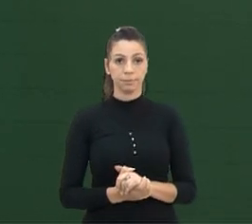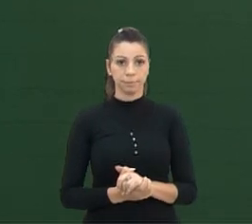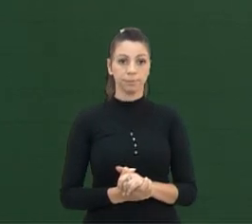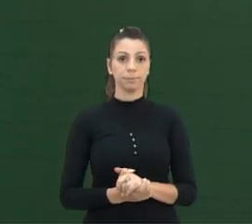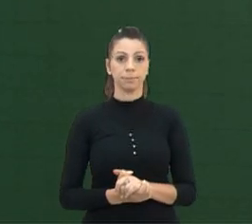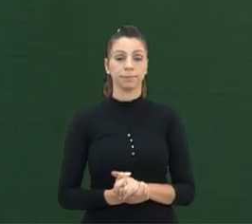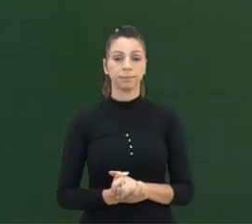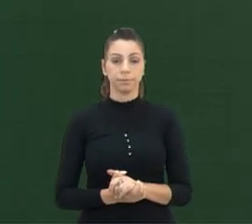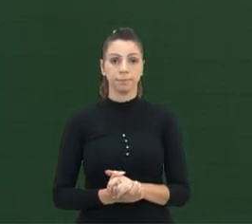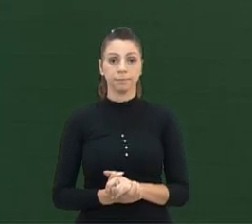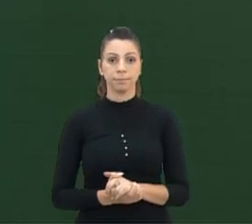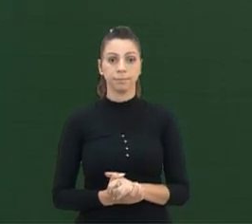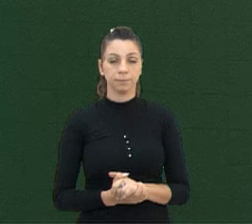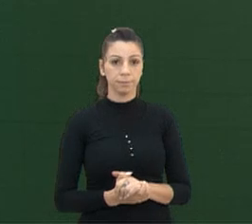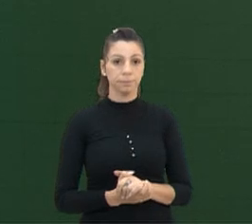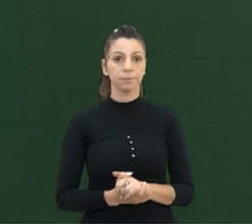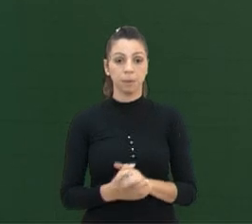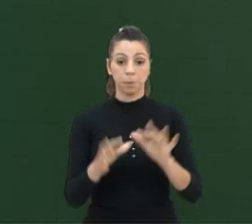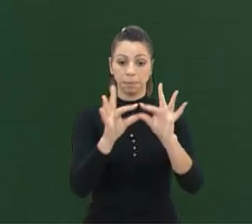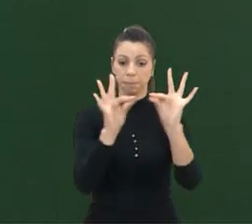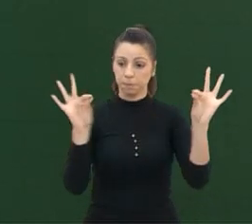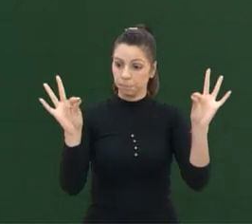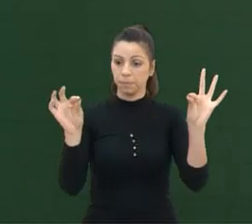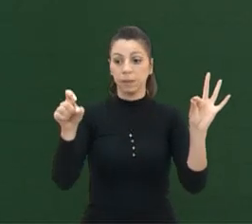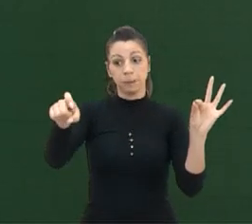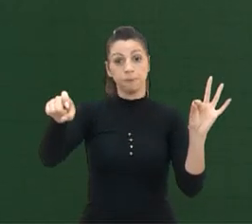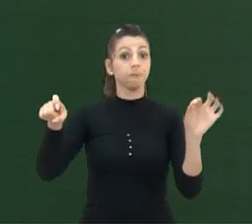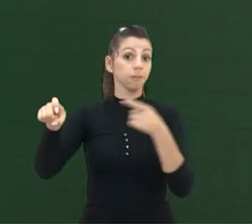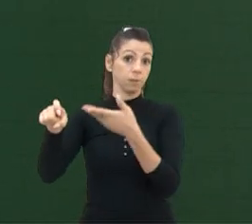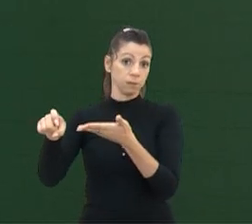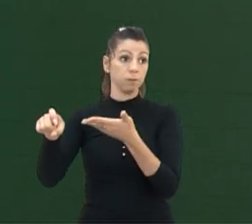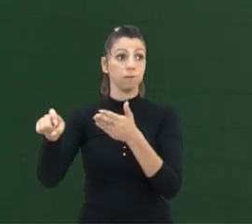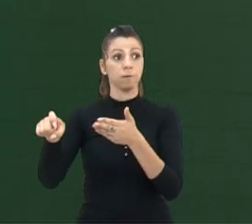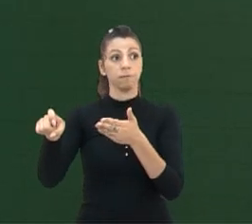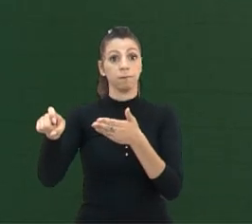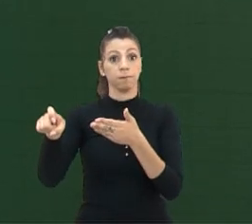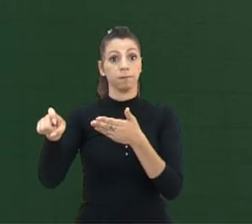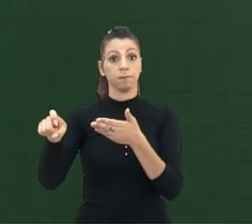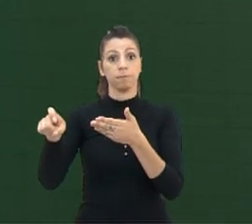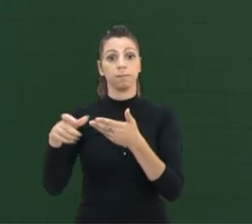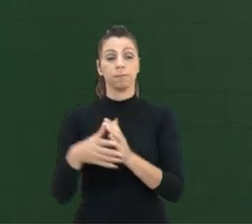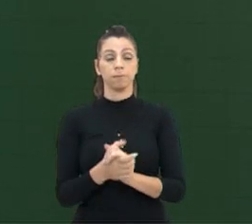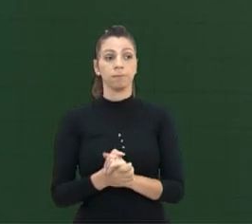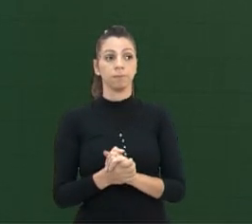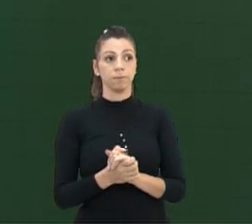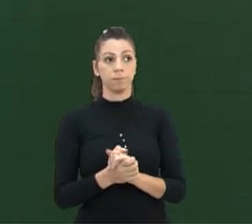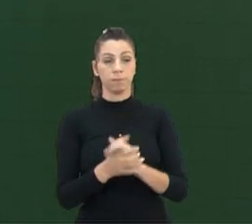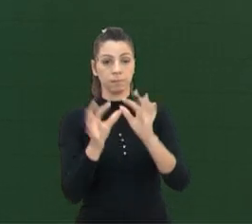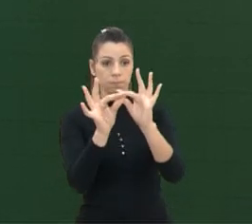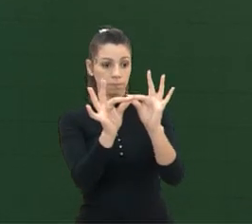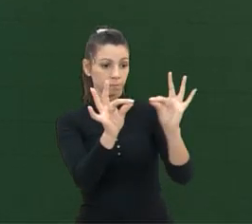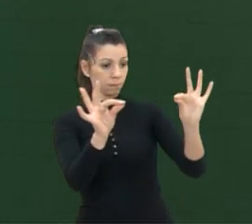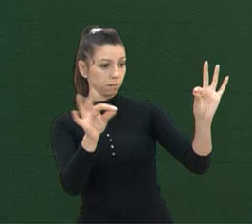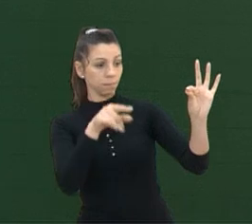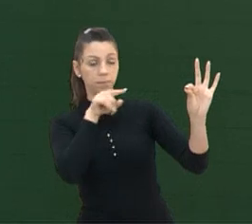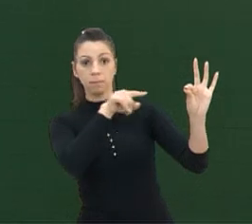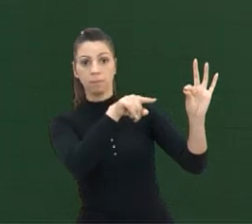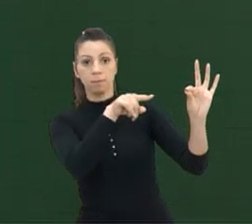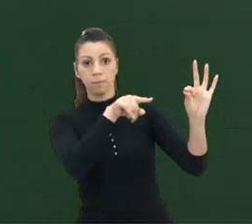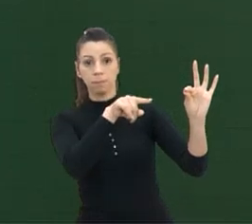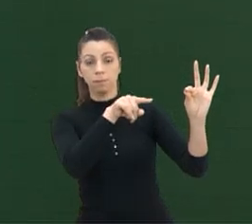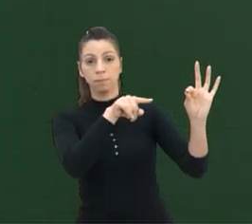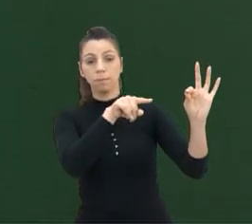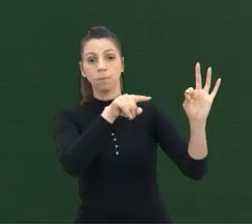eu chamei uma medida de x, essa medida que eu chamei de x, e essa medida aqui que eu